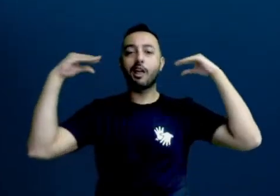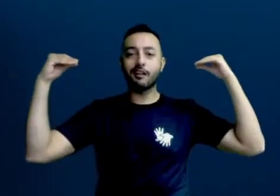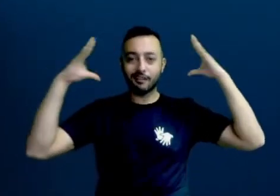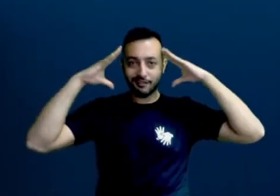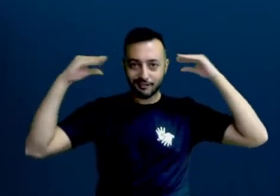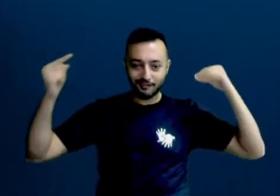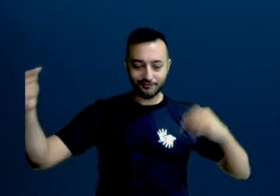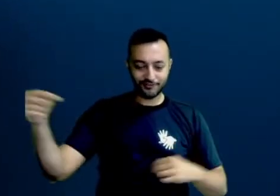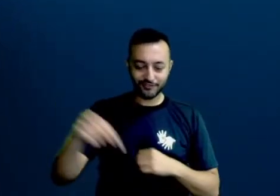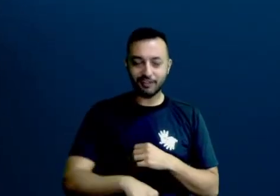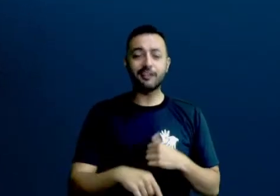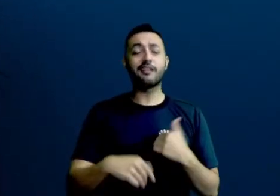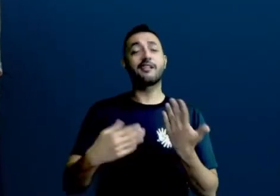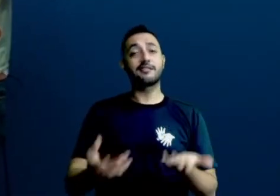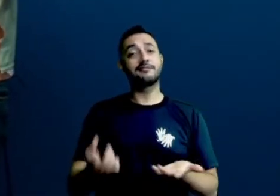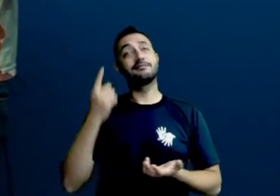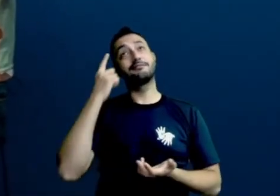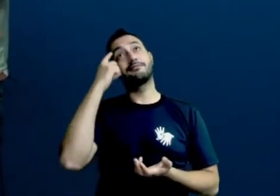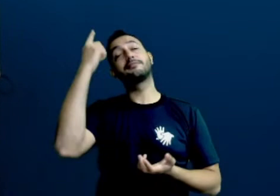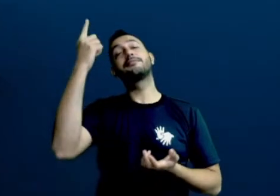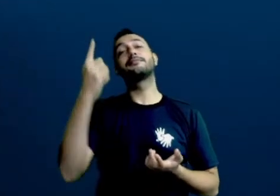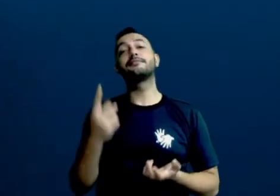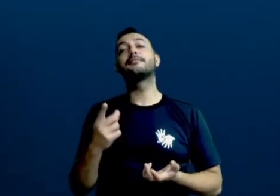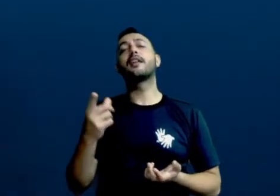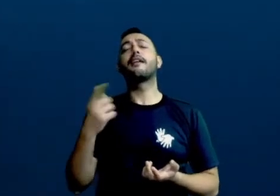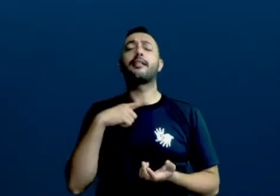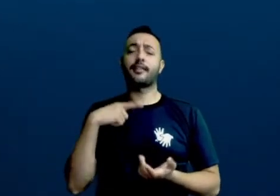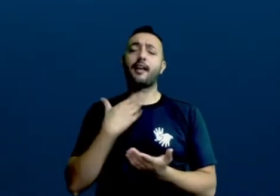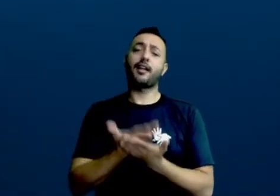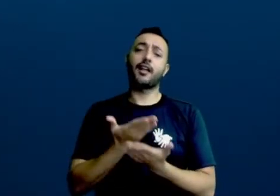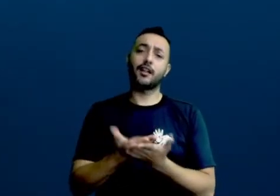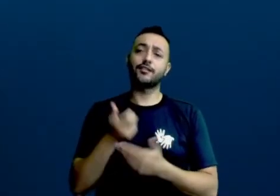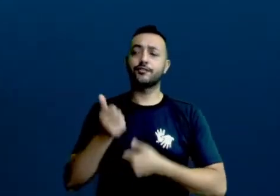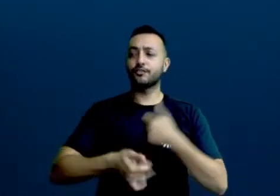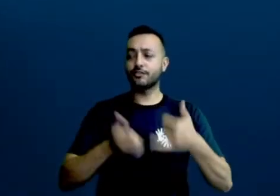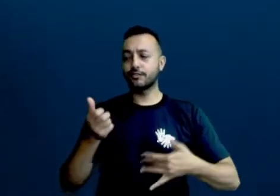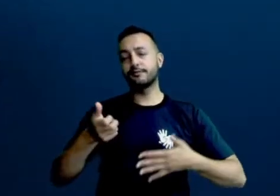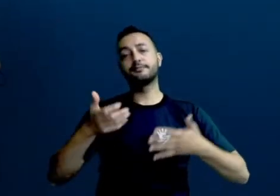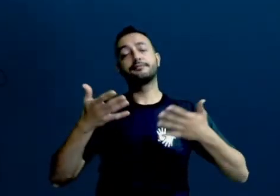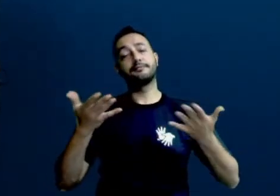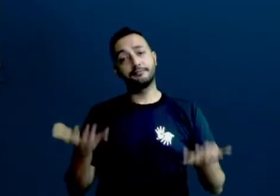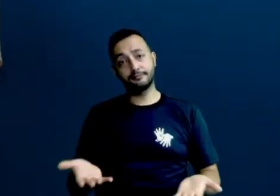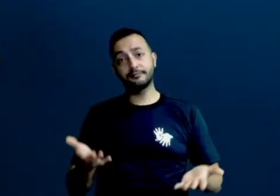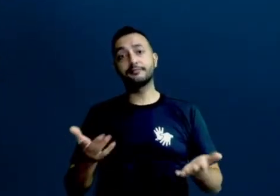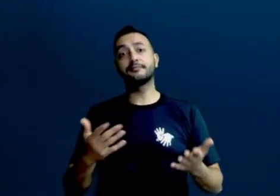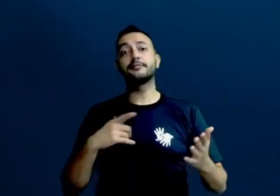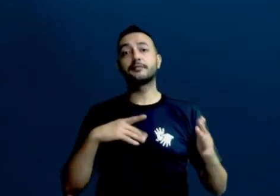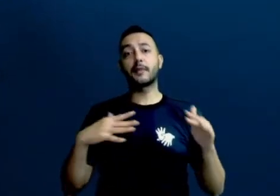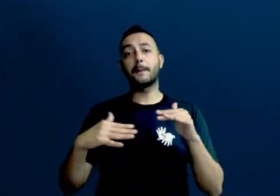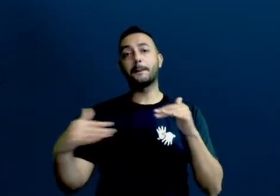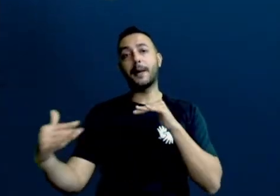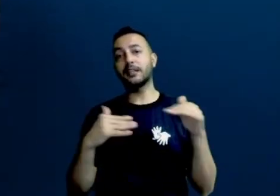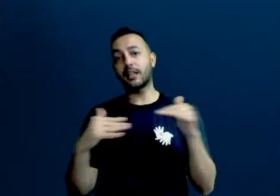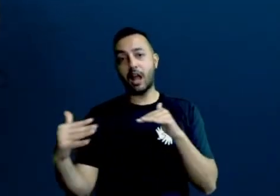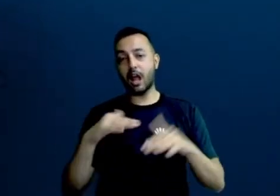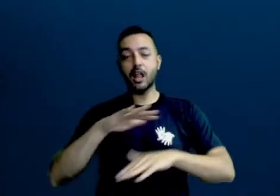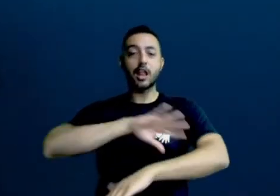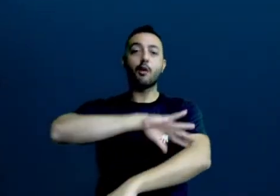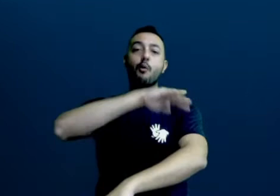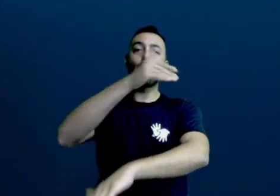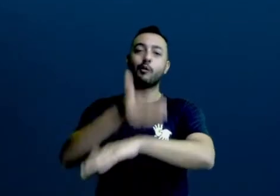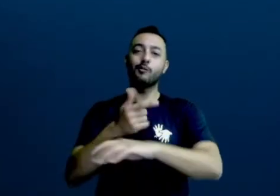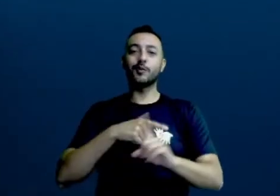isso o remédio até uma questão que a gente vai trabalhar também nessa nossa aula e a gente vai citar a questão da batalha do Monte das Tabocas